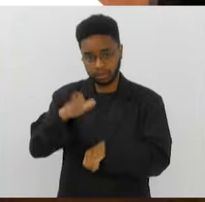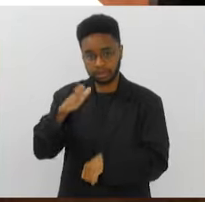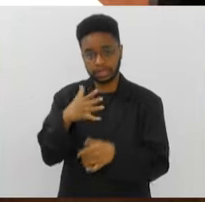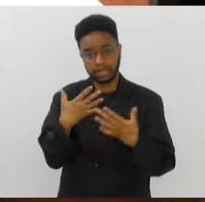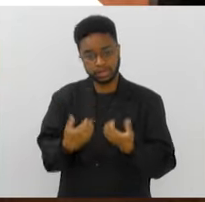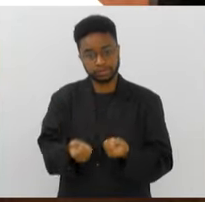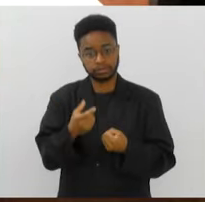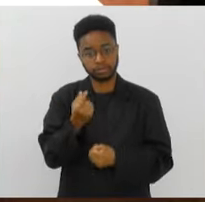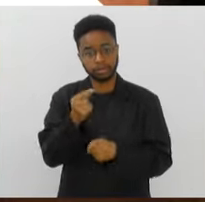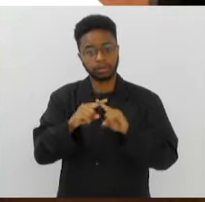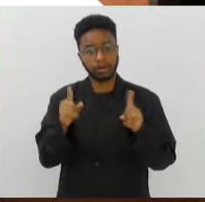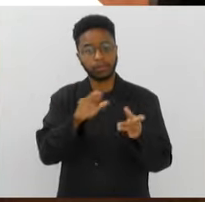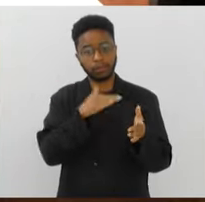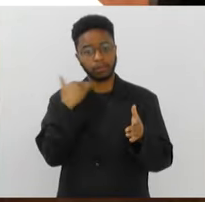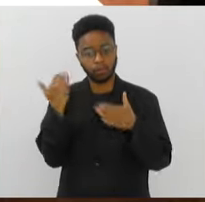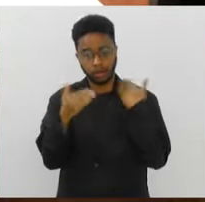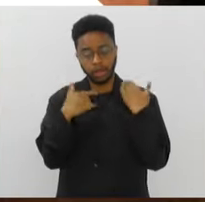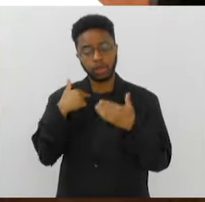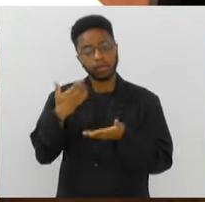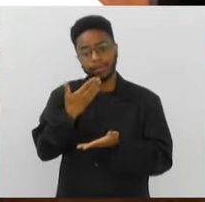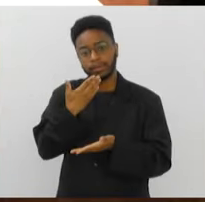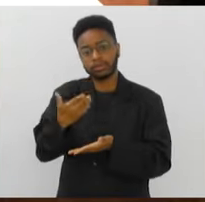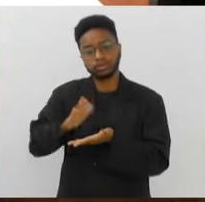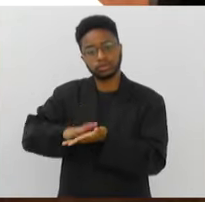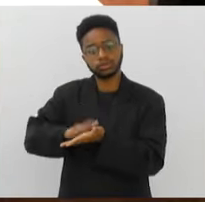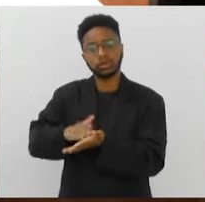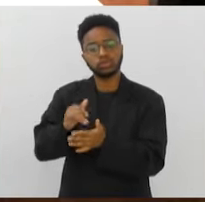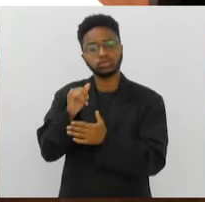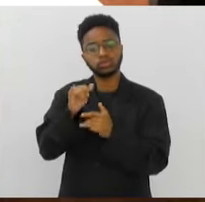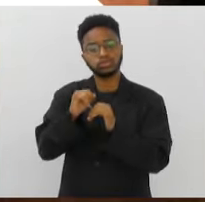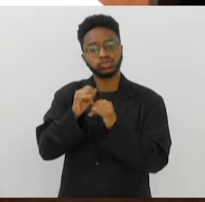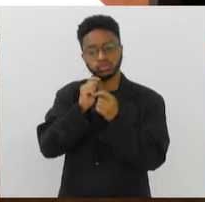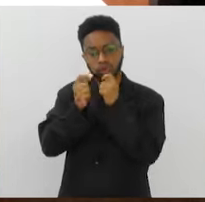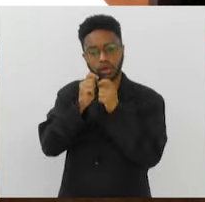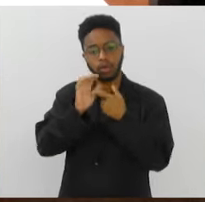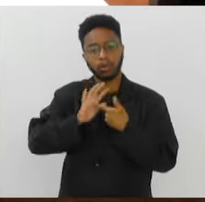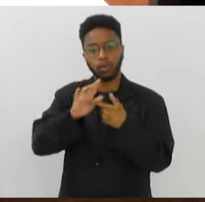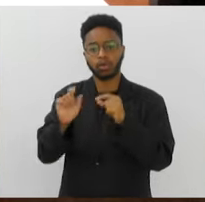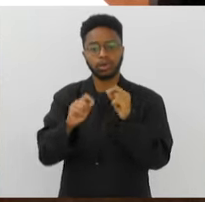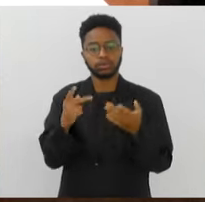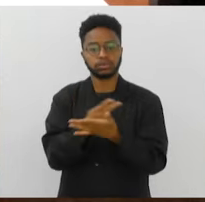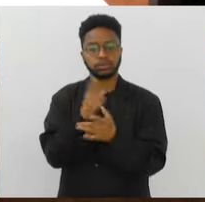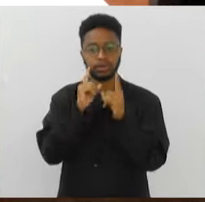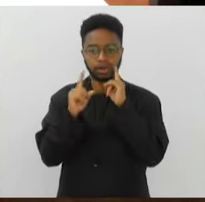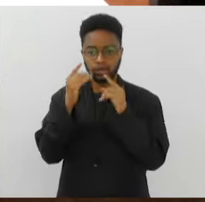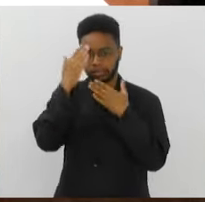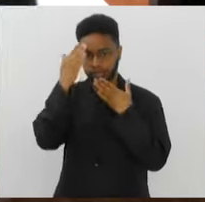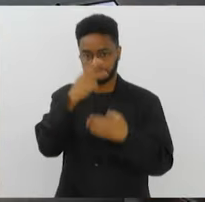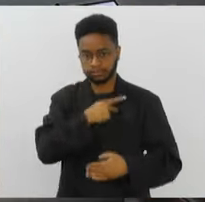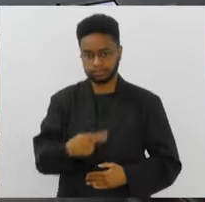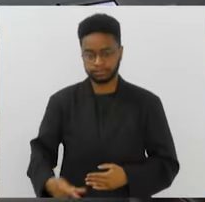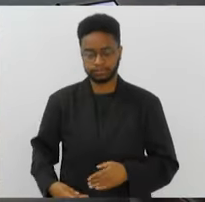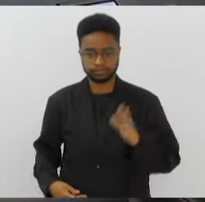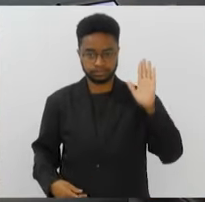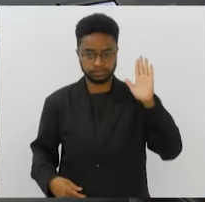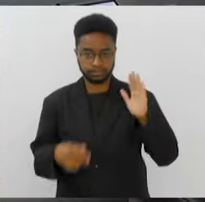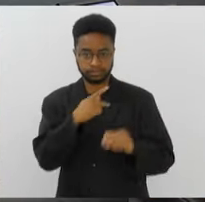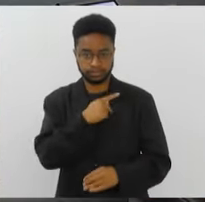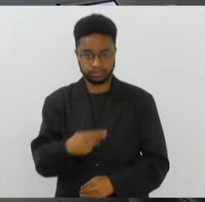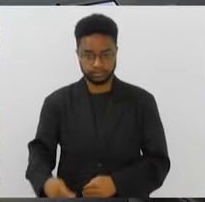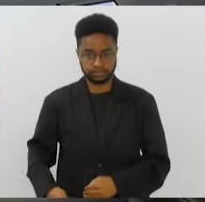mortas. Vou cobrar aqui da grande imprensa para que dê notoriedade a esse escândalo de corrupção em Maricá. Muito obrigado, presidente. Presidente. Deputado Luiz Paulo, por